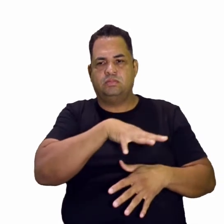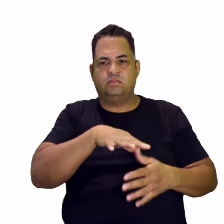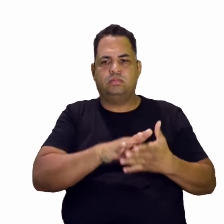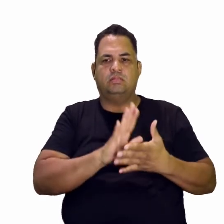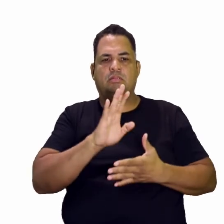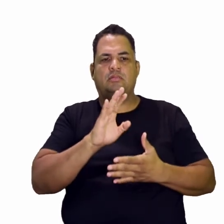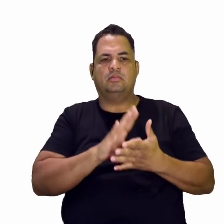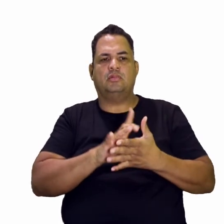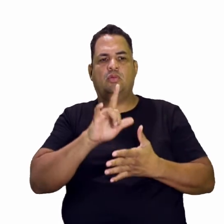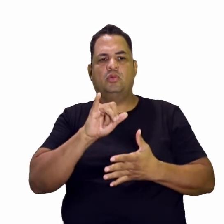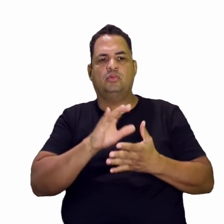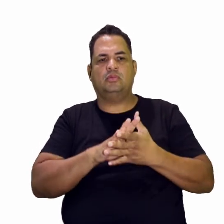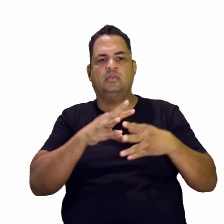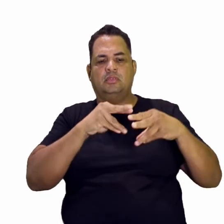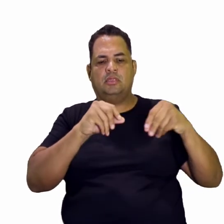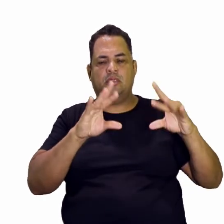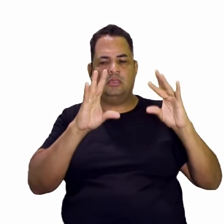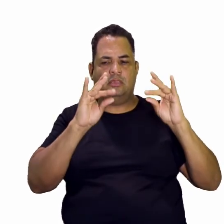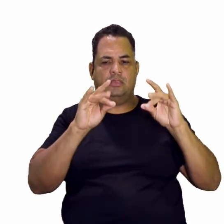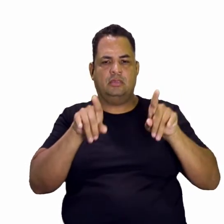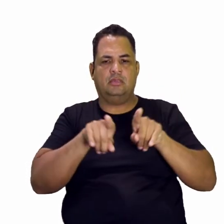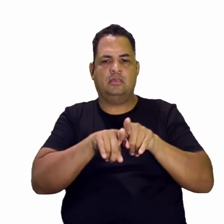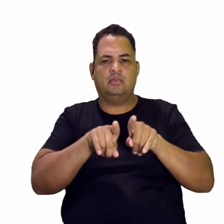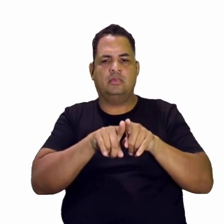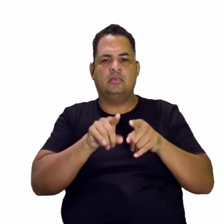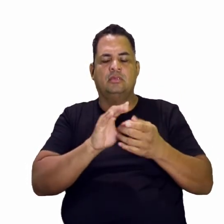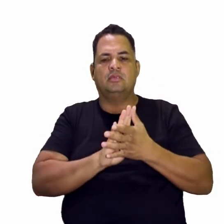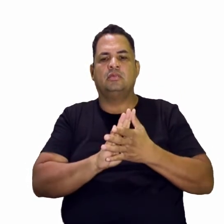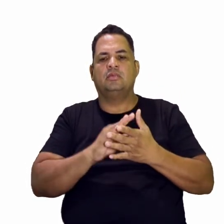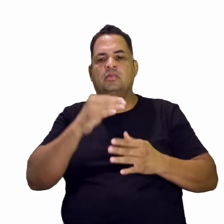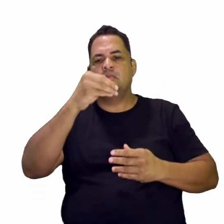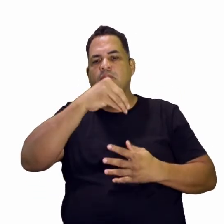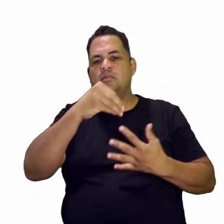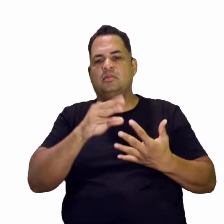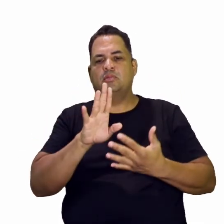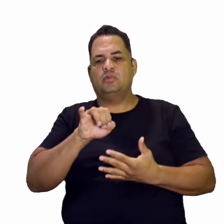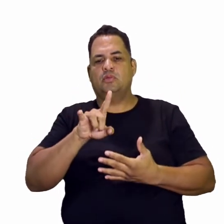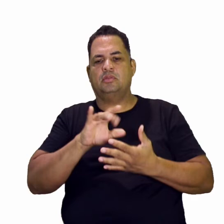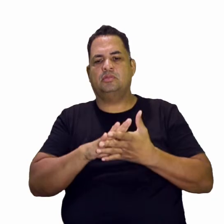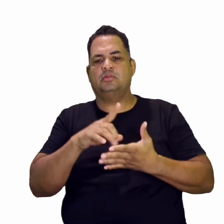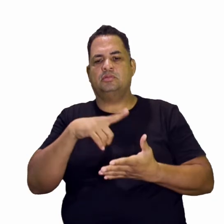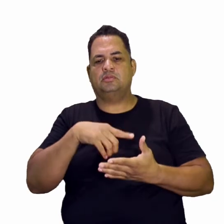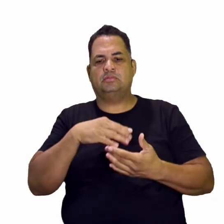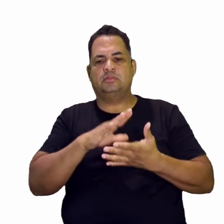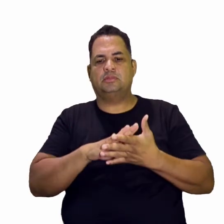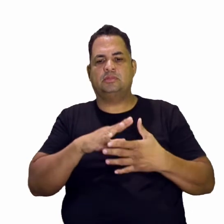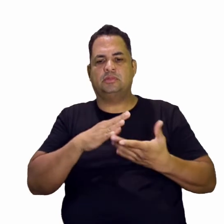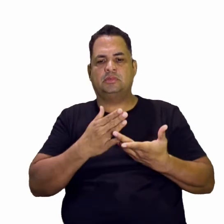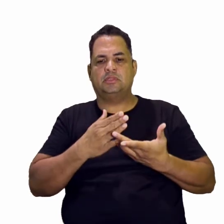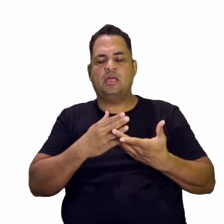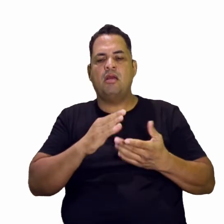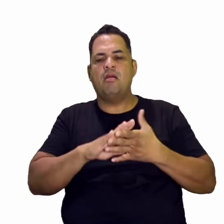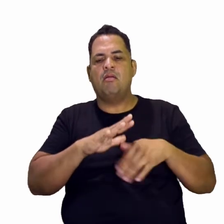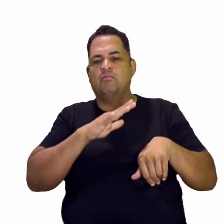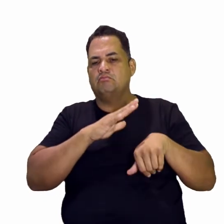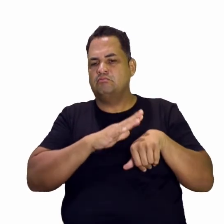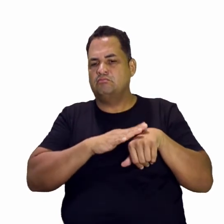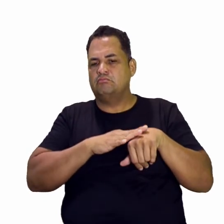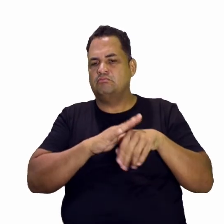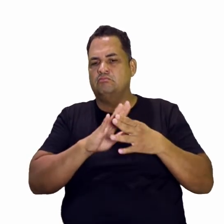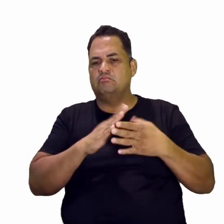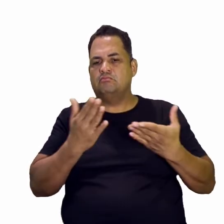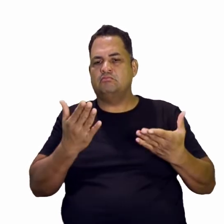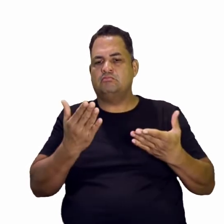terra úmida. Há espécies mutualísticas e muitas são parasitas. Essas espécies mutualísticas vão